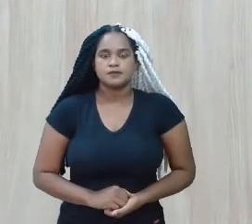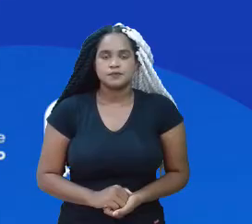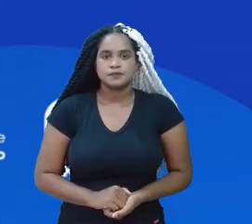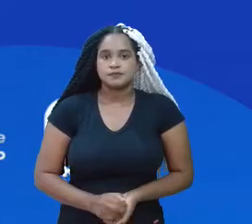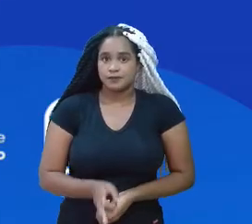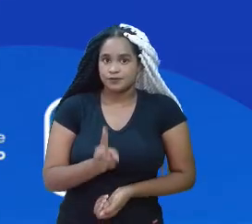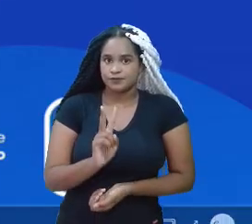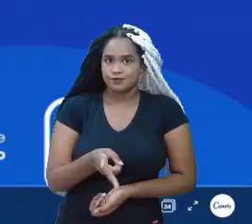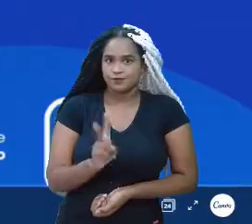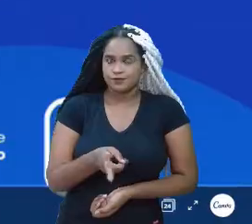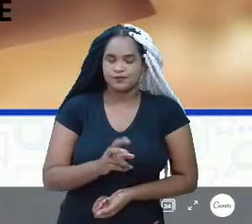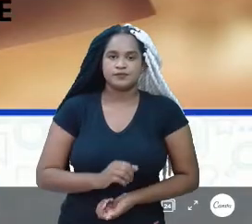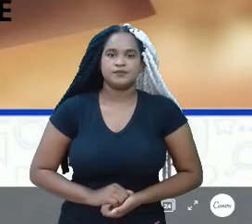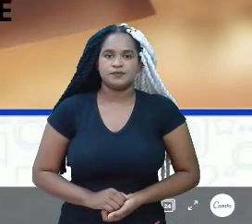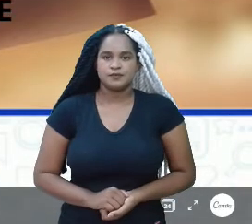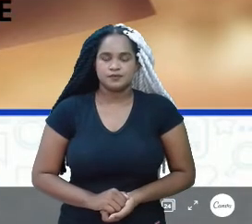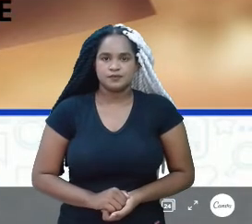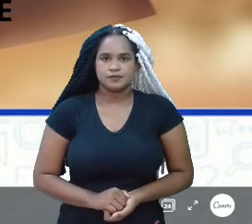continuar.